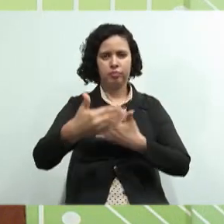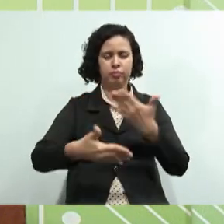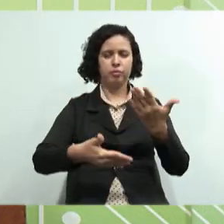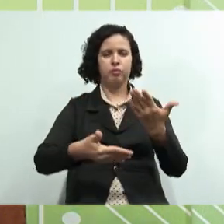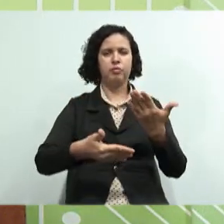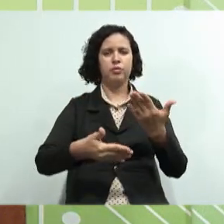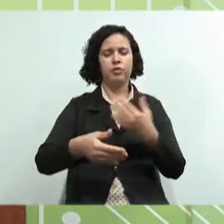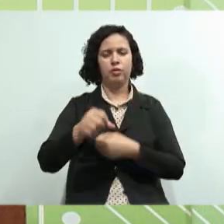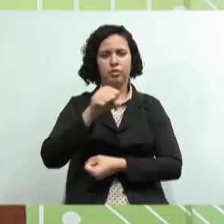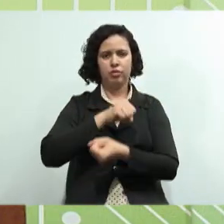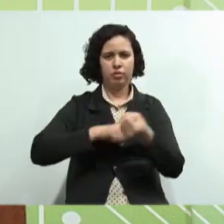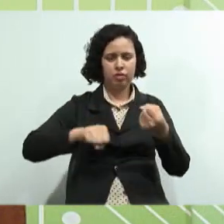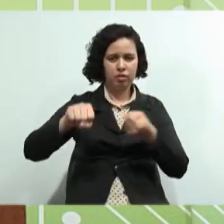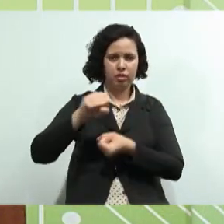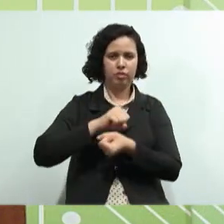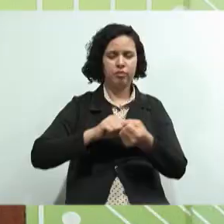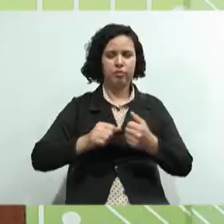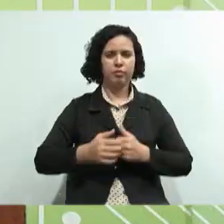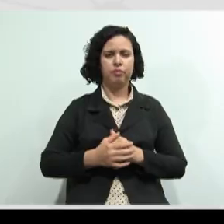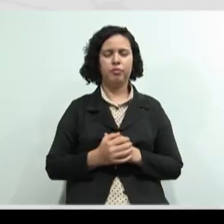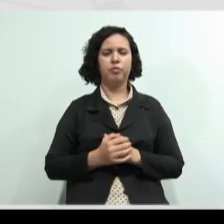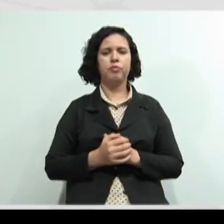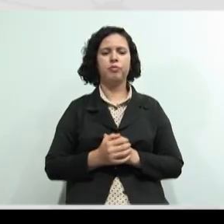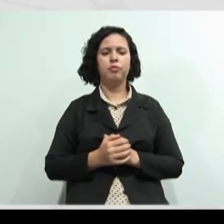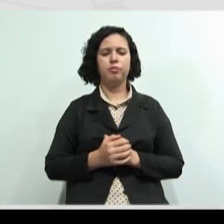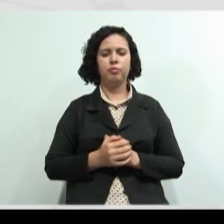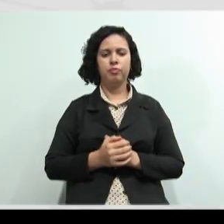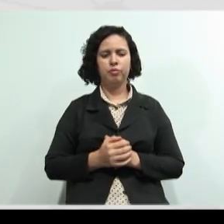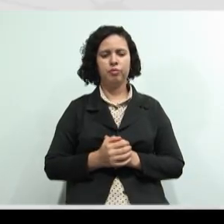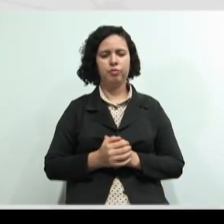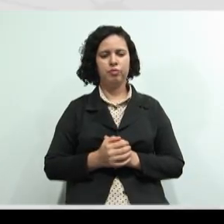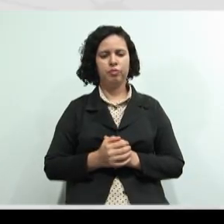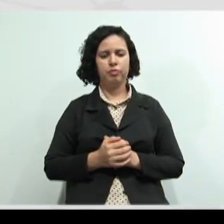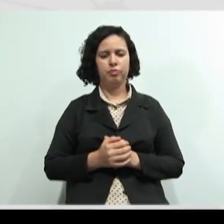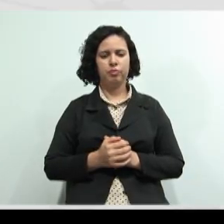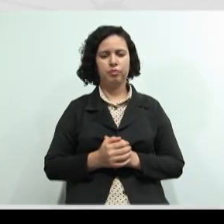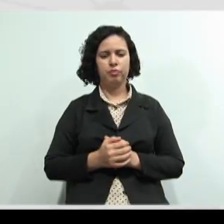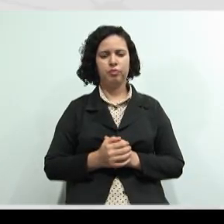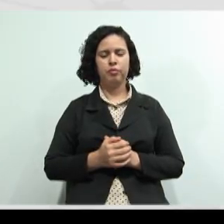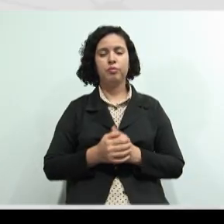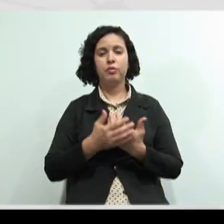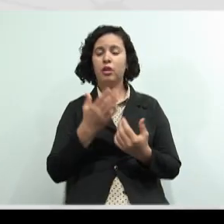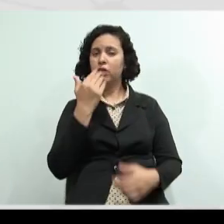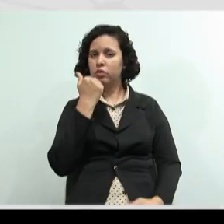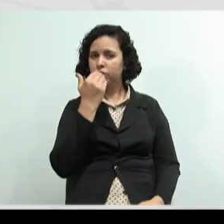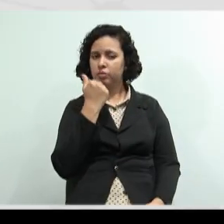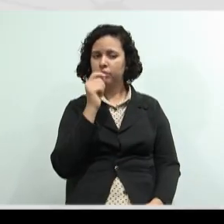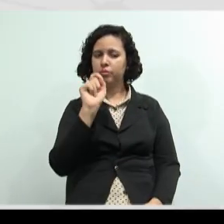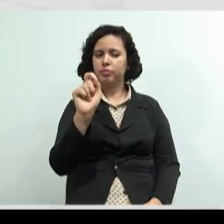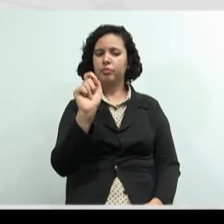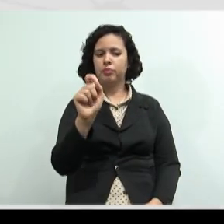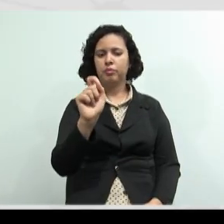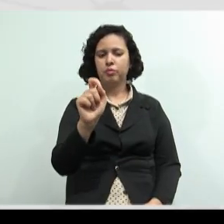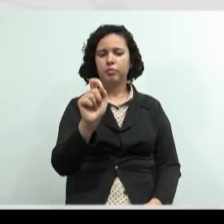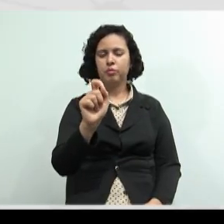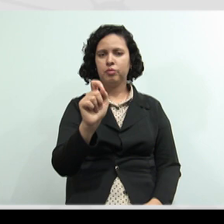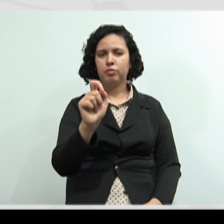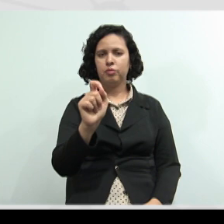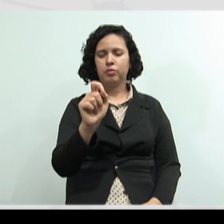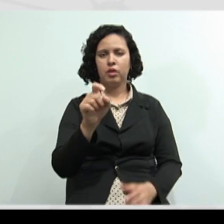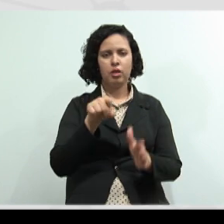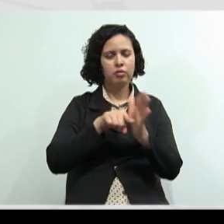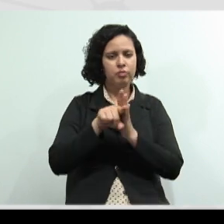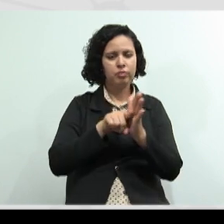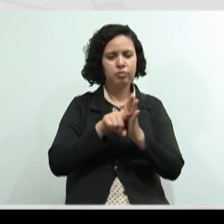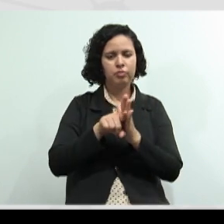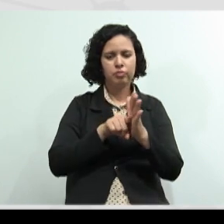sustentável. Vamos ver então alguns dados de alimentos? Quando a gente fala de alimentos, segundo aquele mesmo censo de 2006,